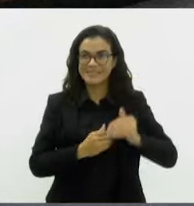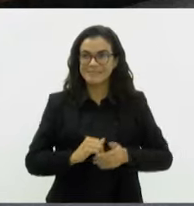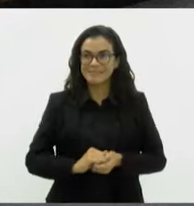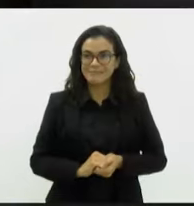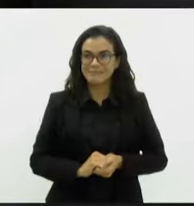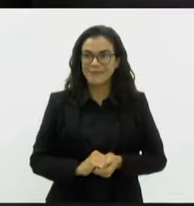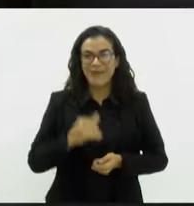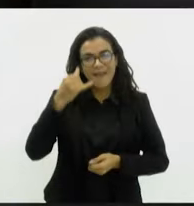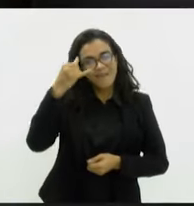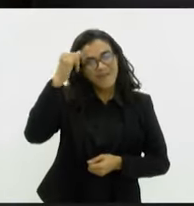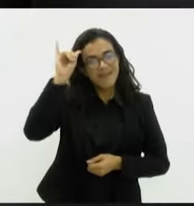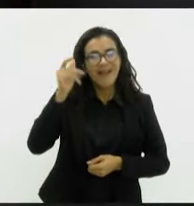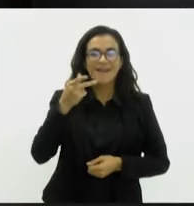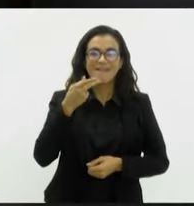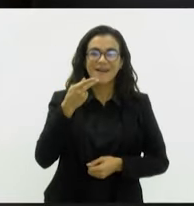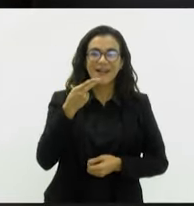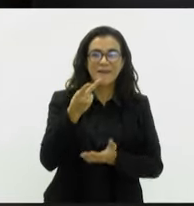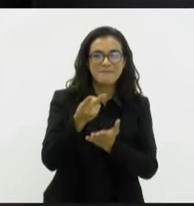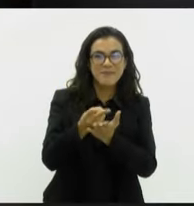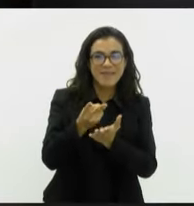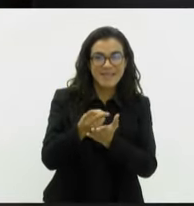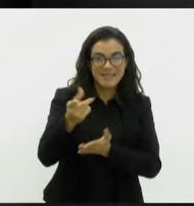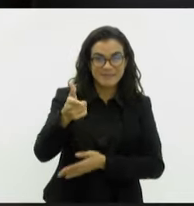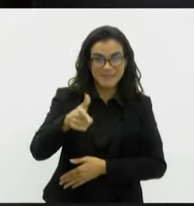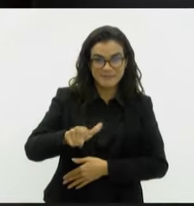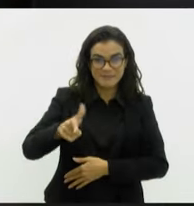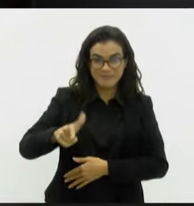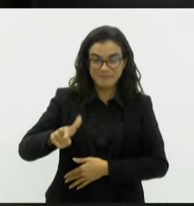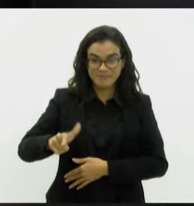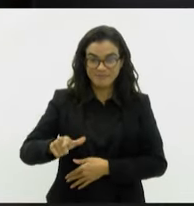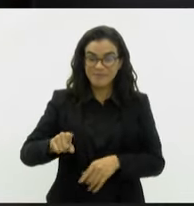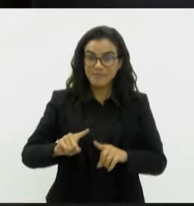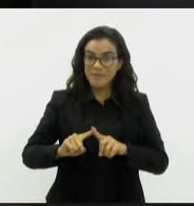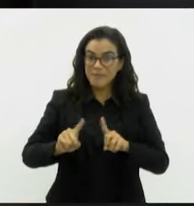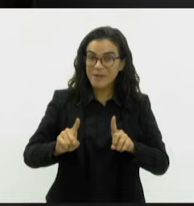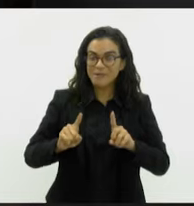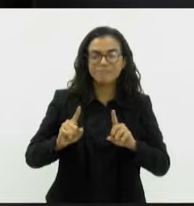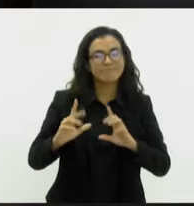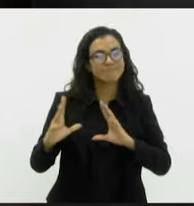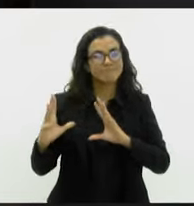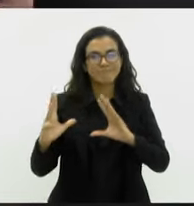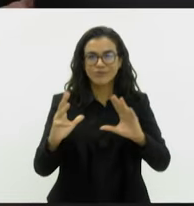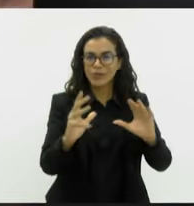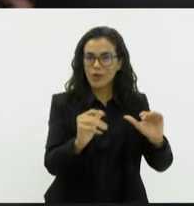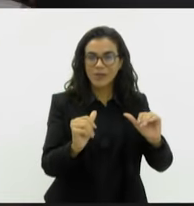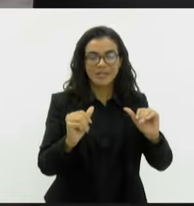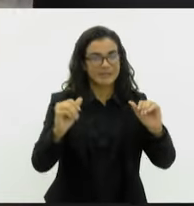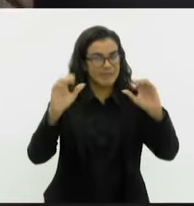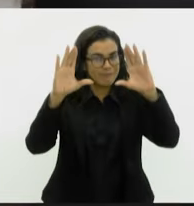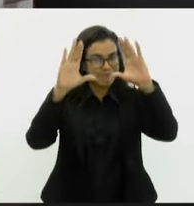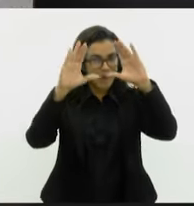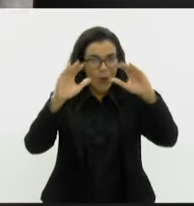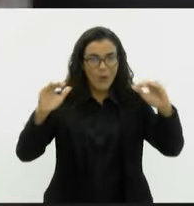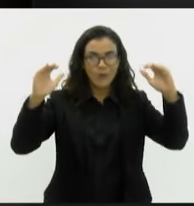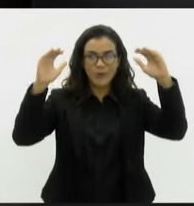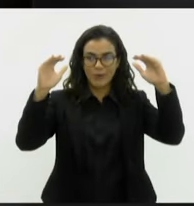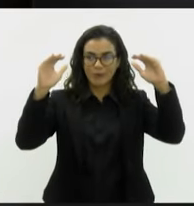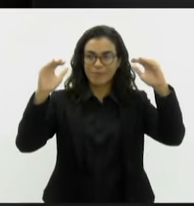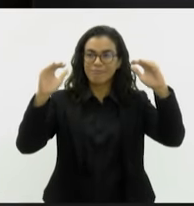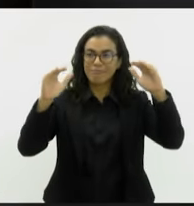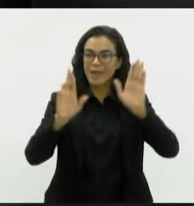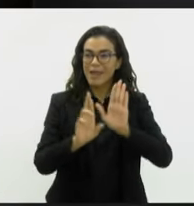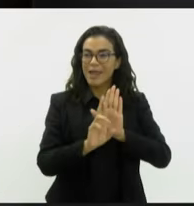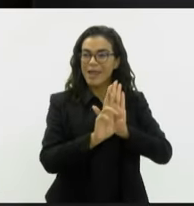repetitivas na na nossa fala mas todas eh as autoridades se sintam representadas